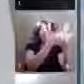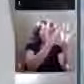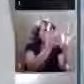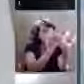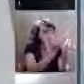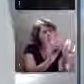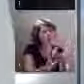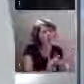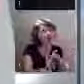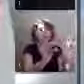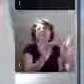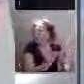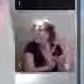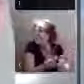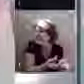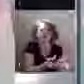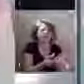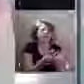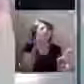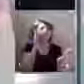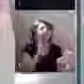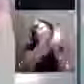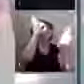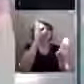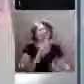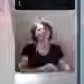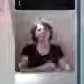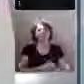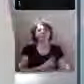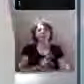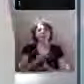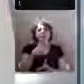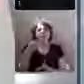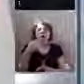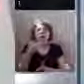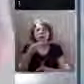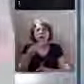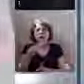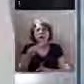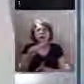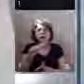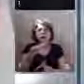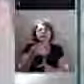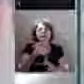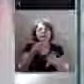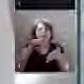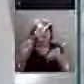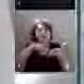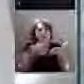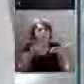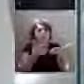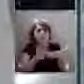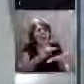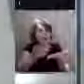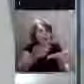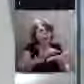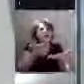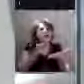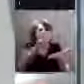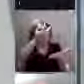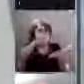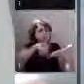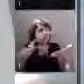pontuais. Quero dizer para você que eu vou acabar olhando página por página, até porque essa que